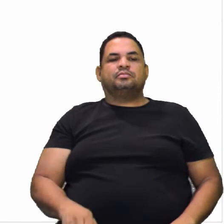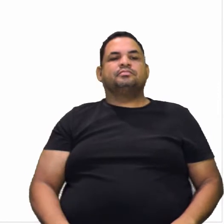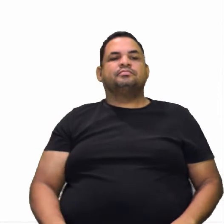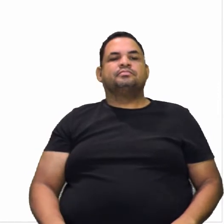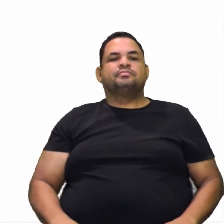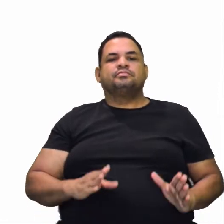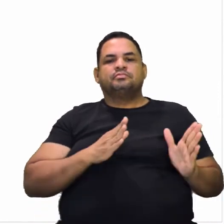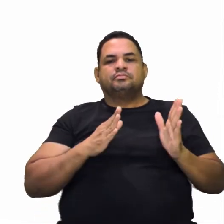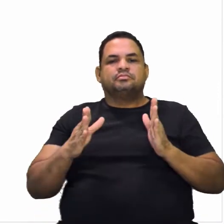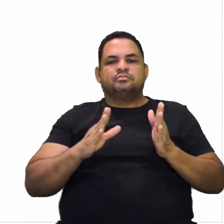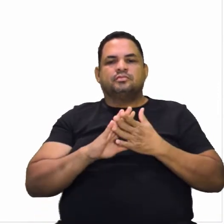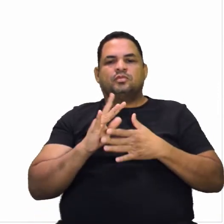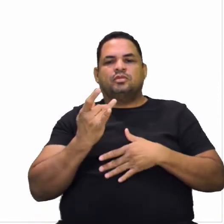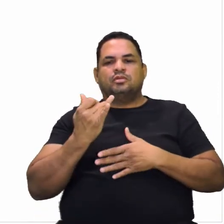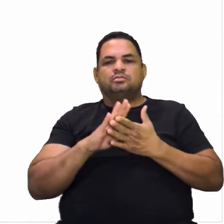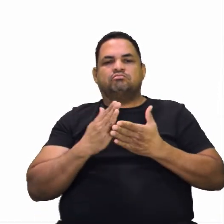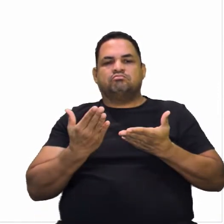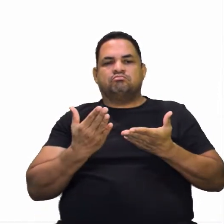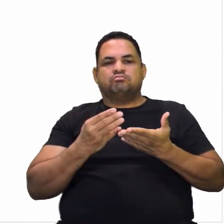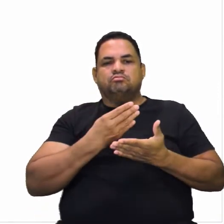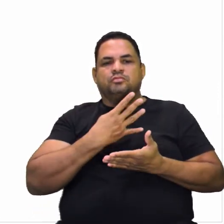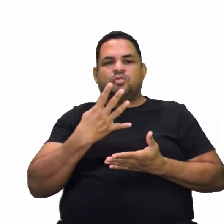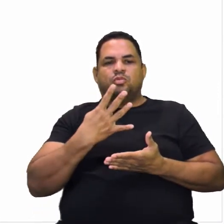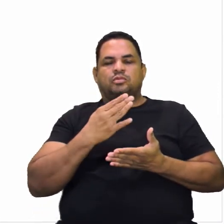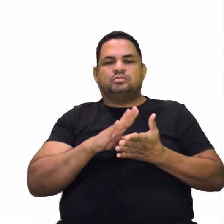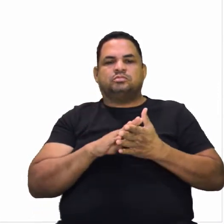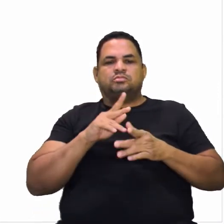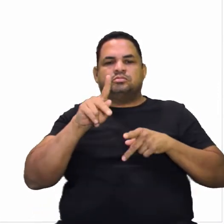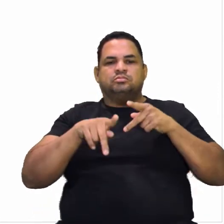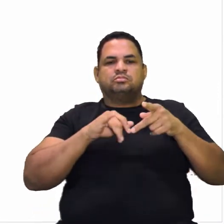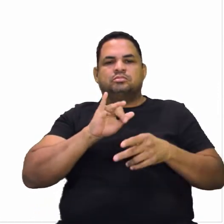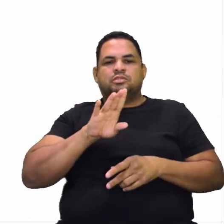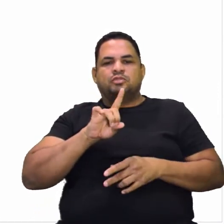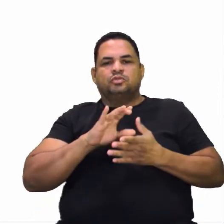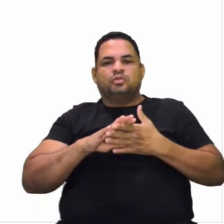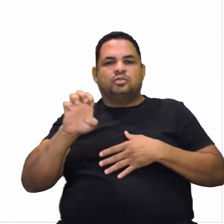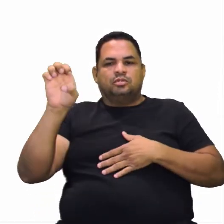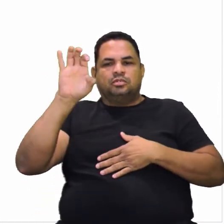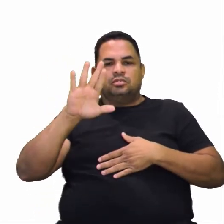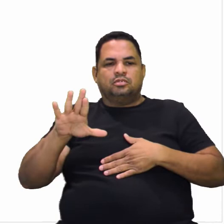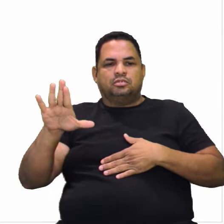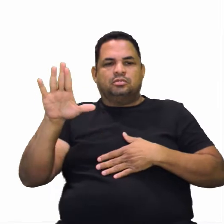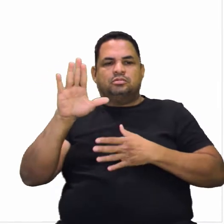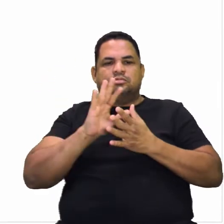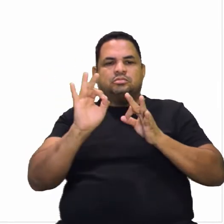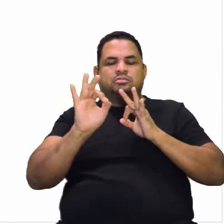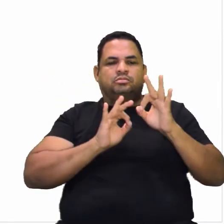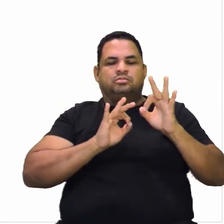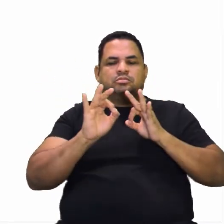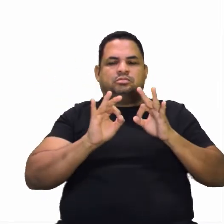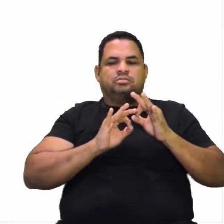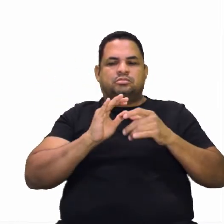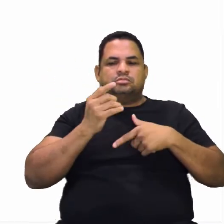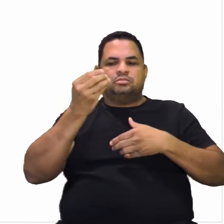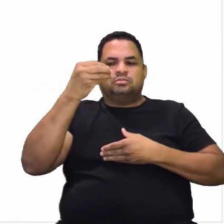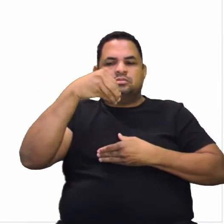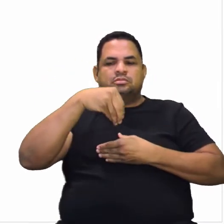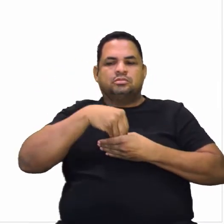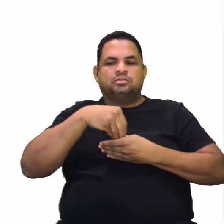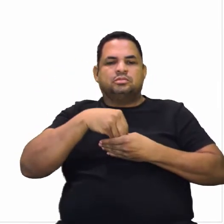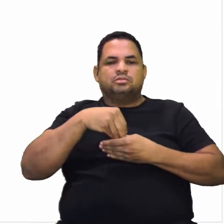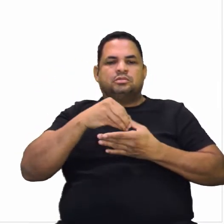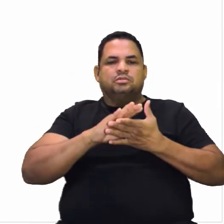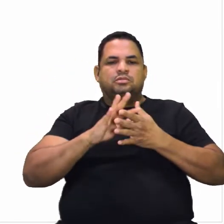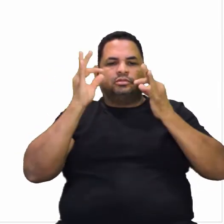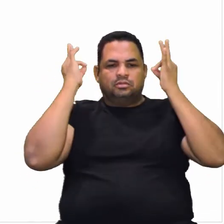Durante esse período homérico, chega 4 povos indo-europeus que foram se estabelecendo na Grécia. Quem